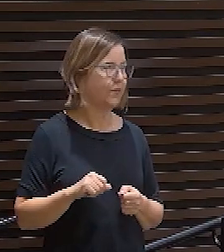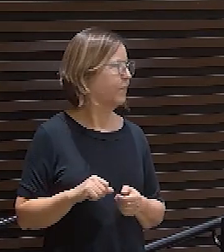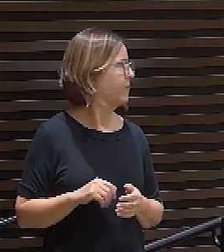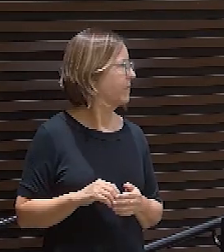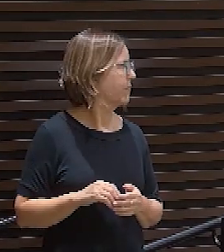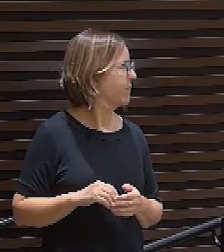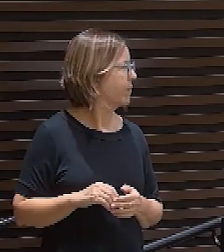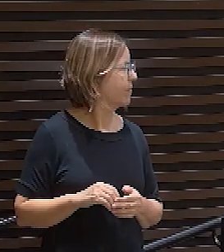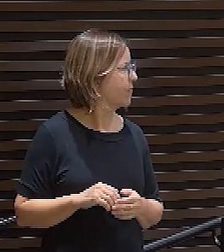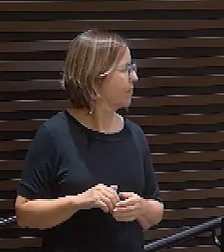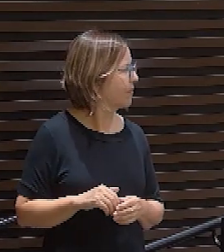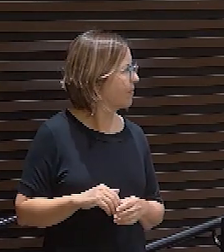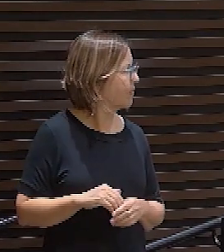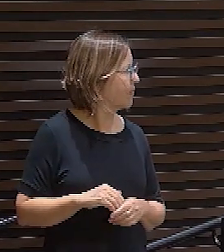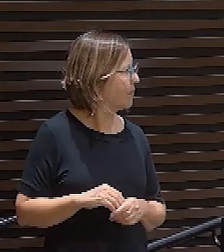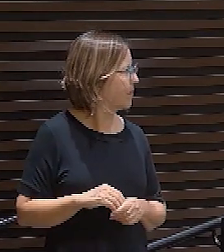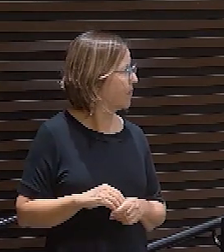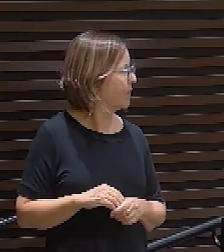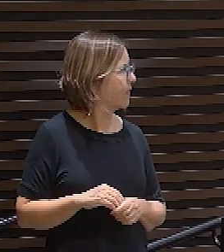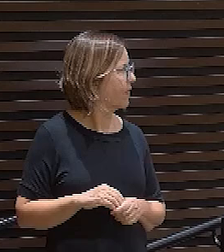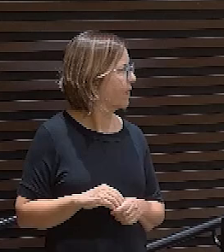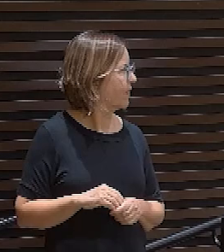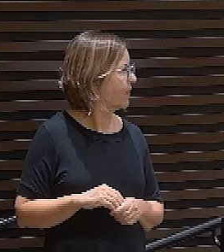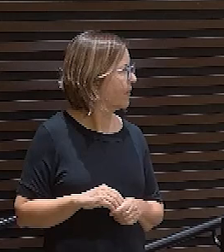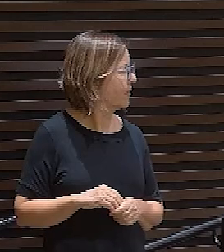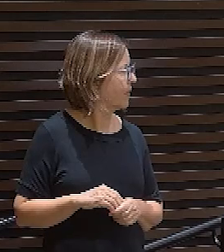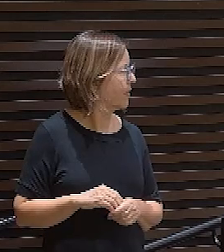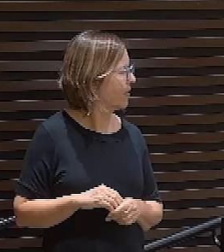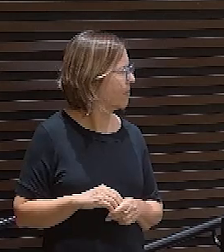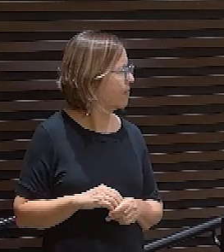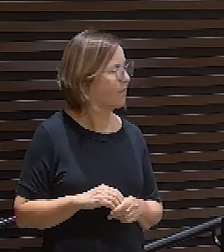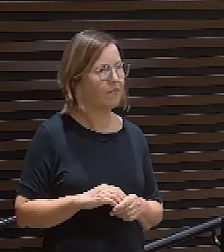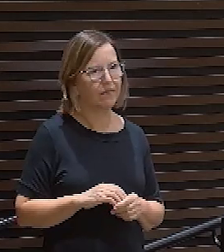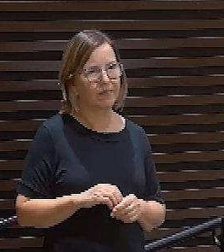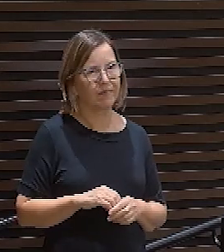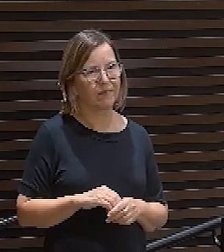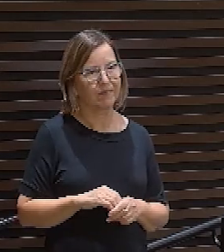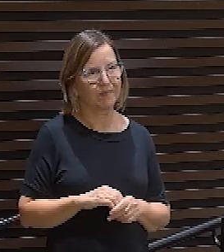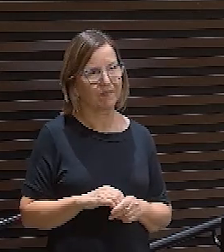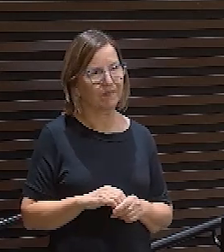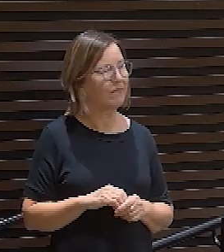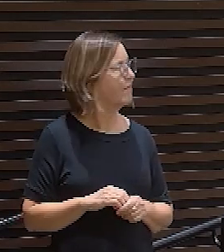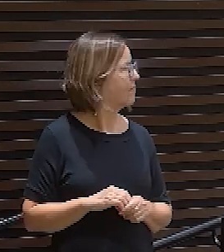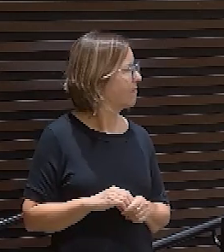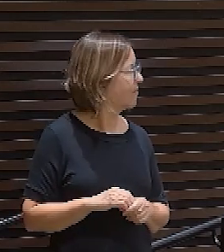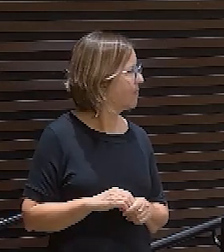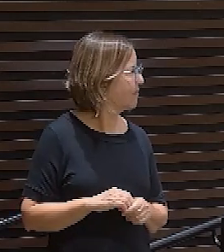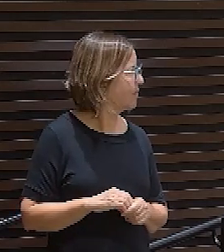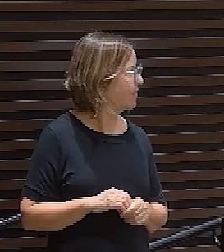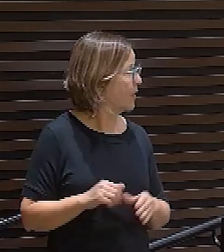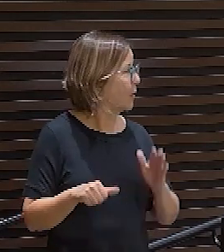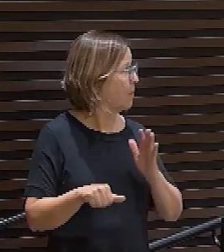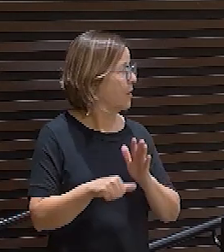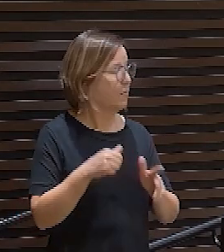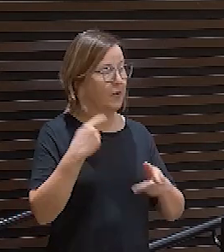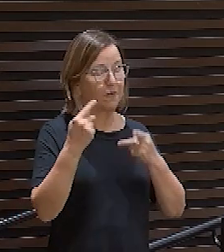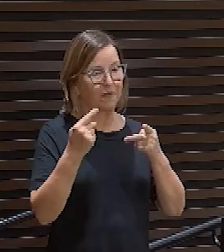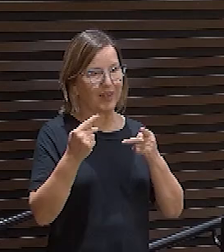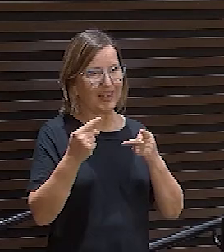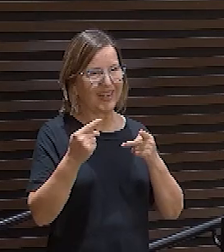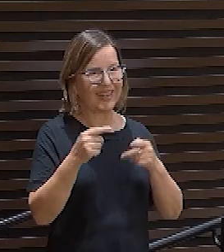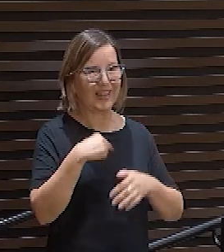Cristo. Ela fala que é porque nós estamos nele. Então, primeiro a palavra fala que nós morremos com